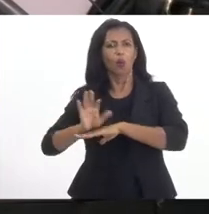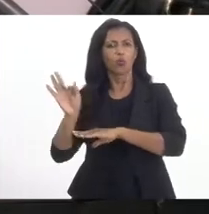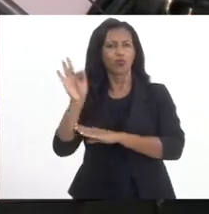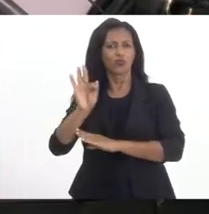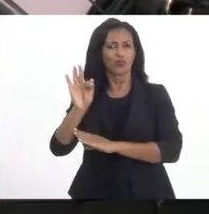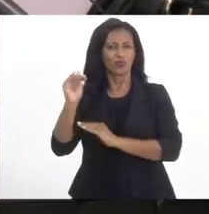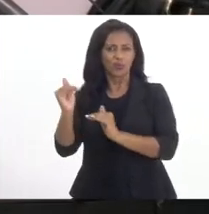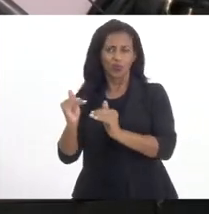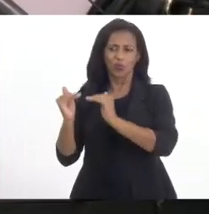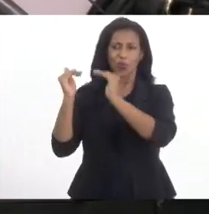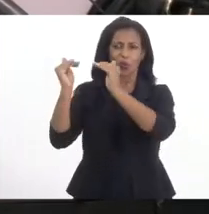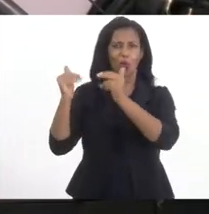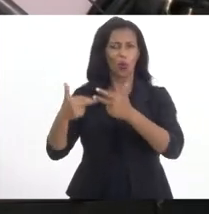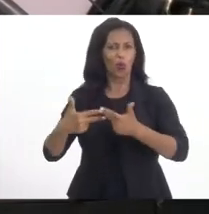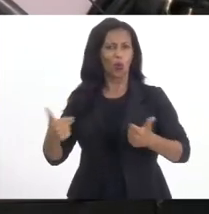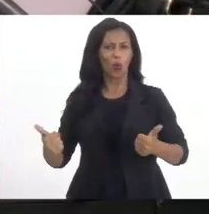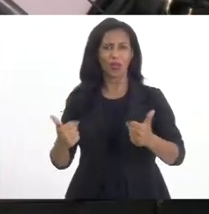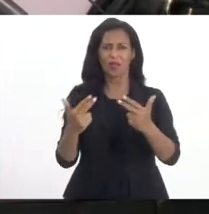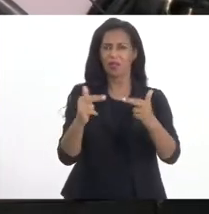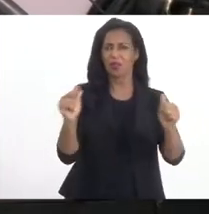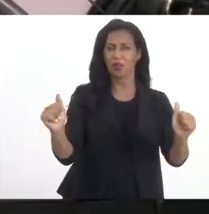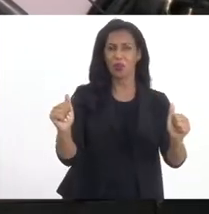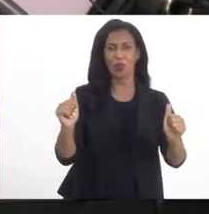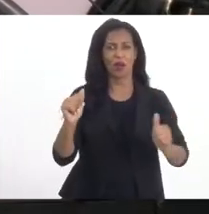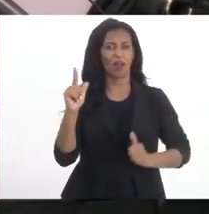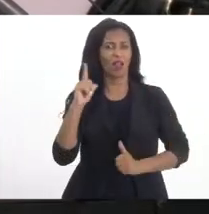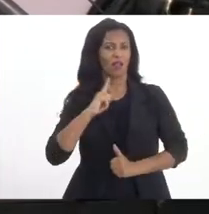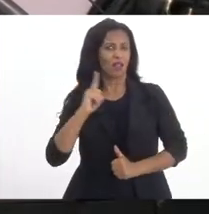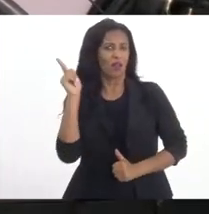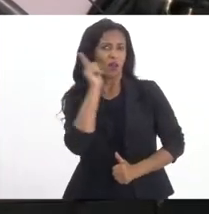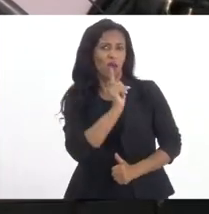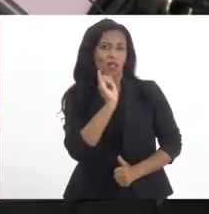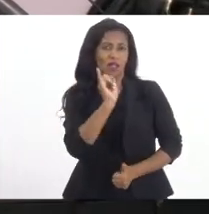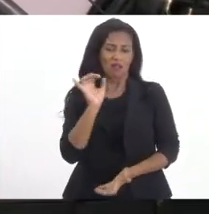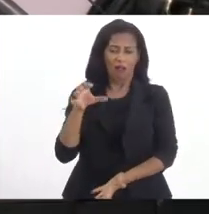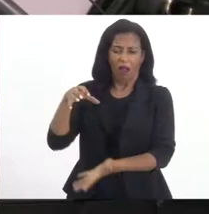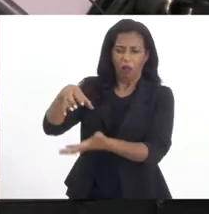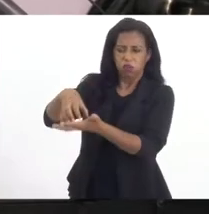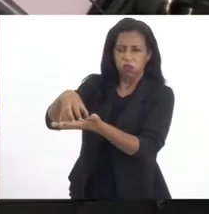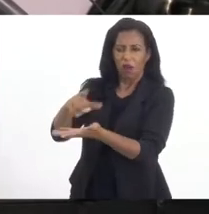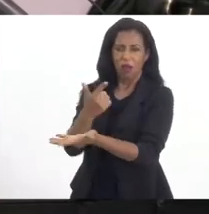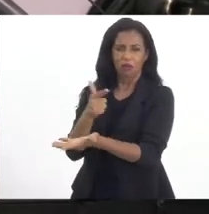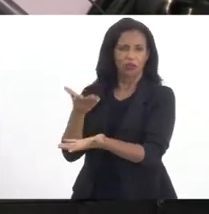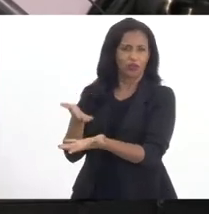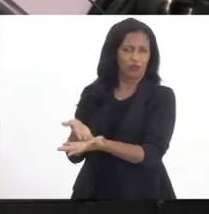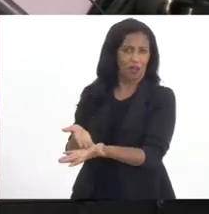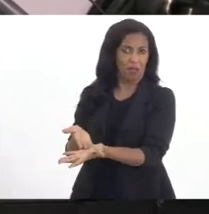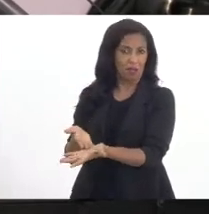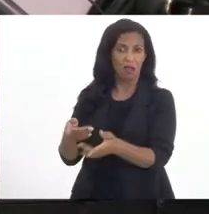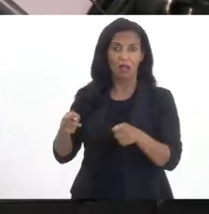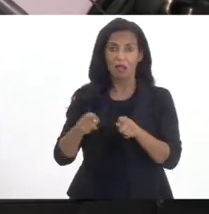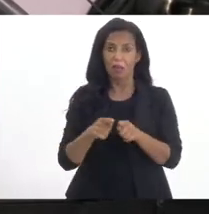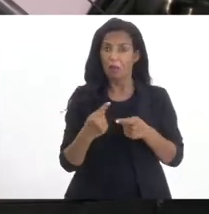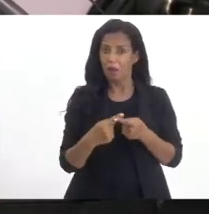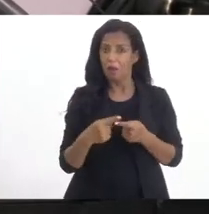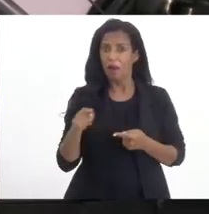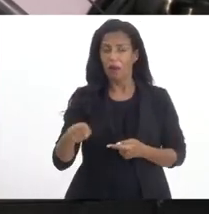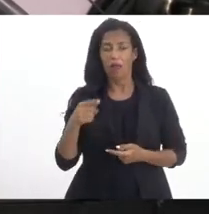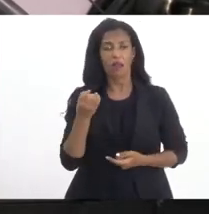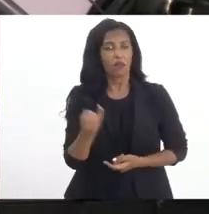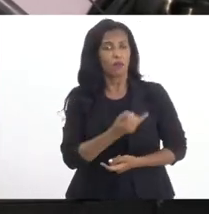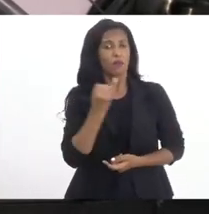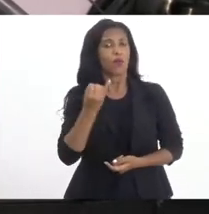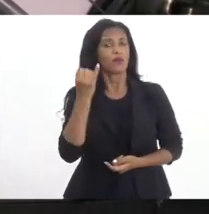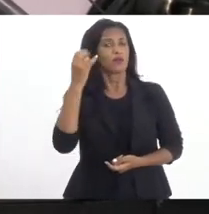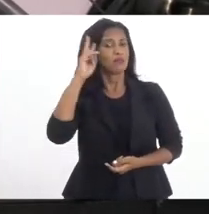coisa que jamais teria acontecido se a UESO não estivesse na Zona Oeste. Até porque é importante ressaltar, deputado